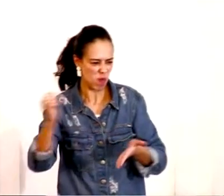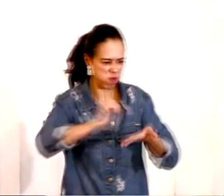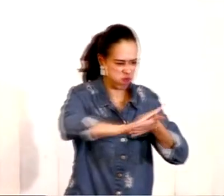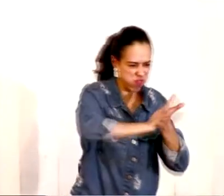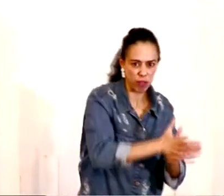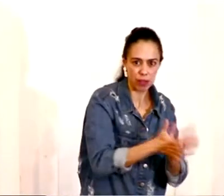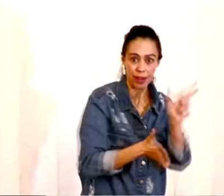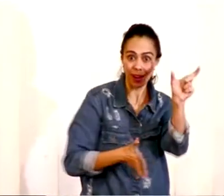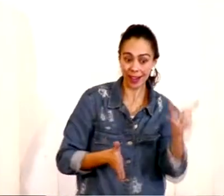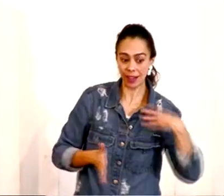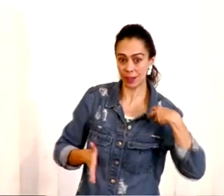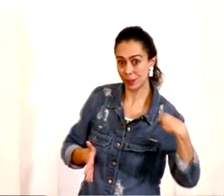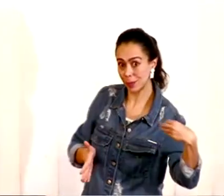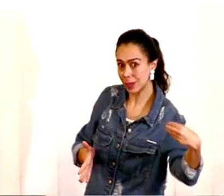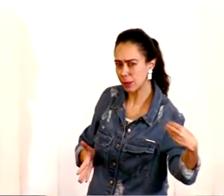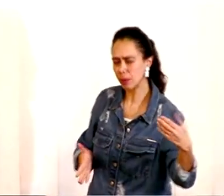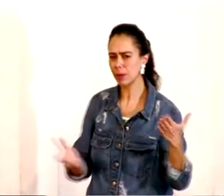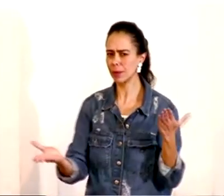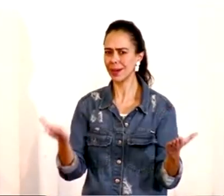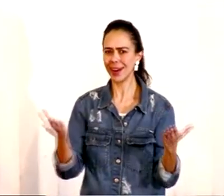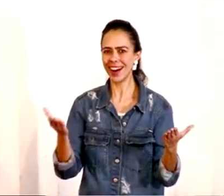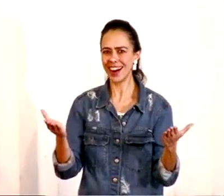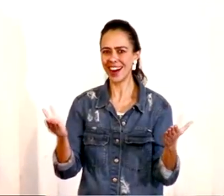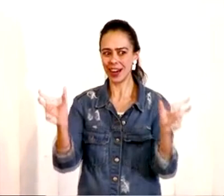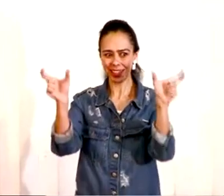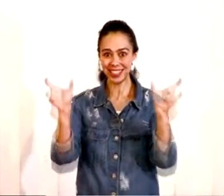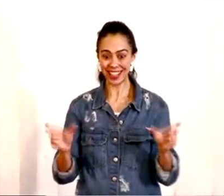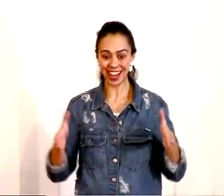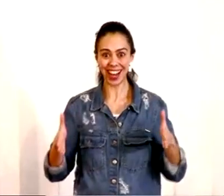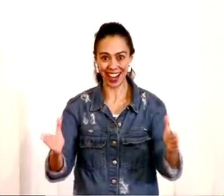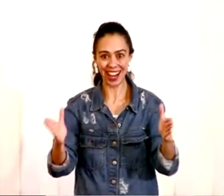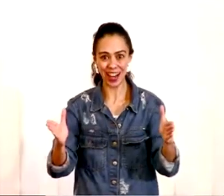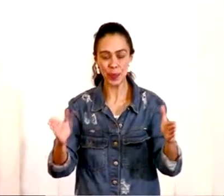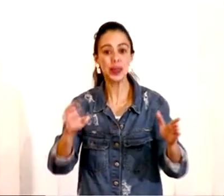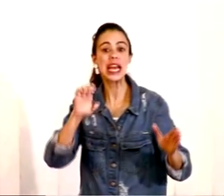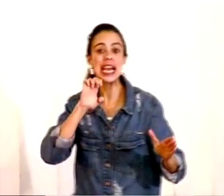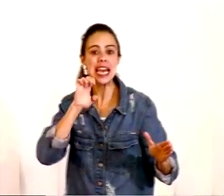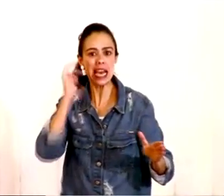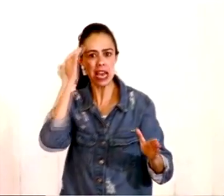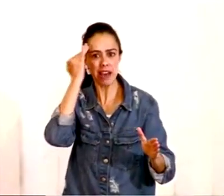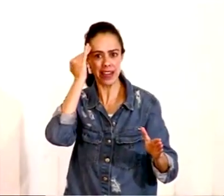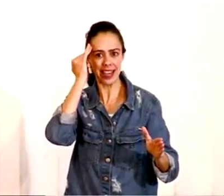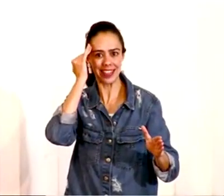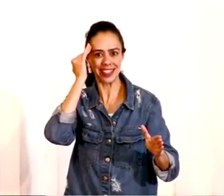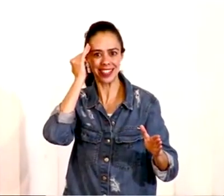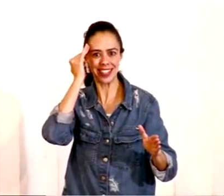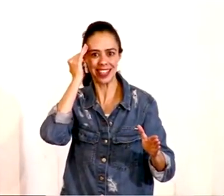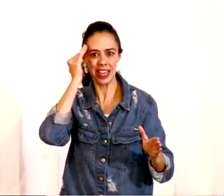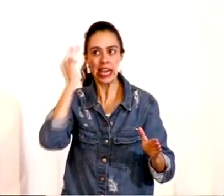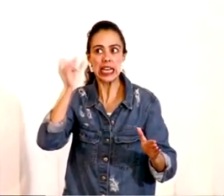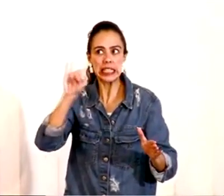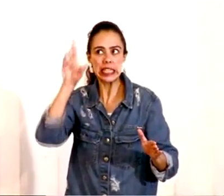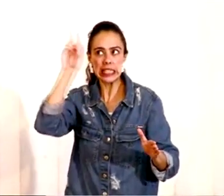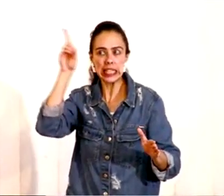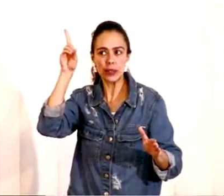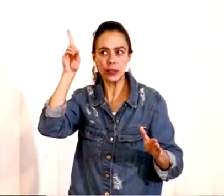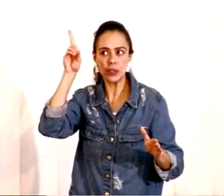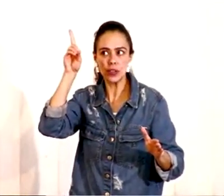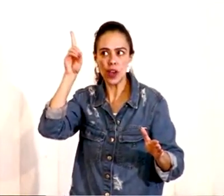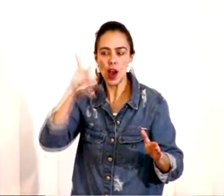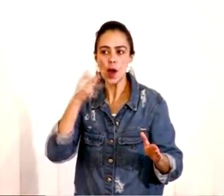varão, Eva entende, inclusive, que esse menino que nasceu era um novo